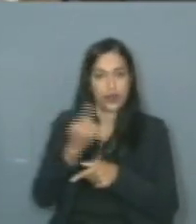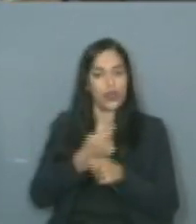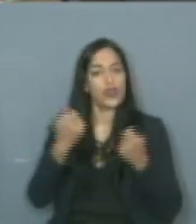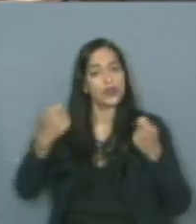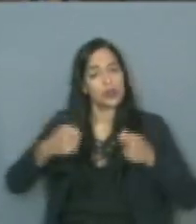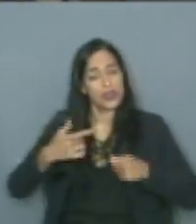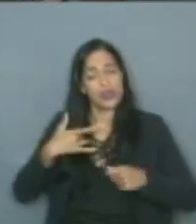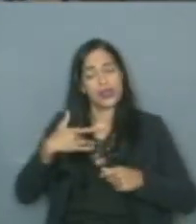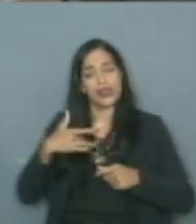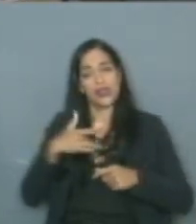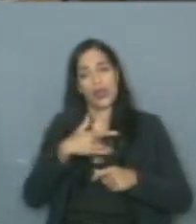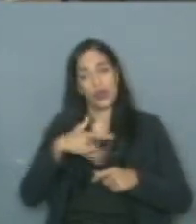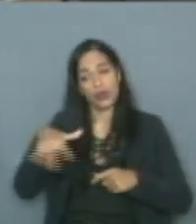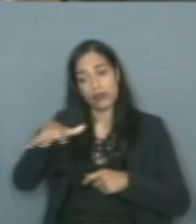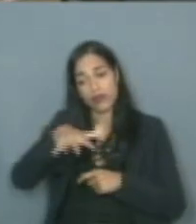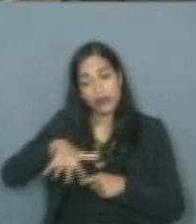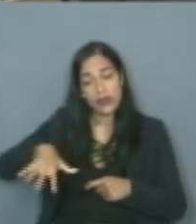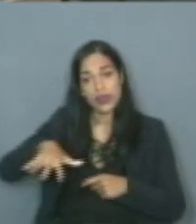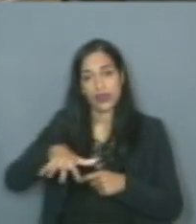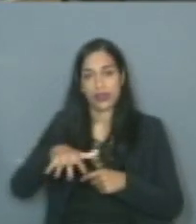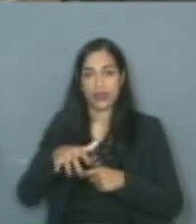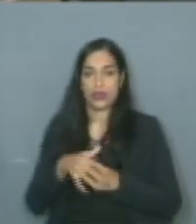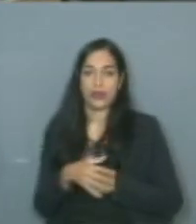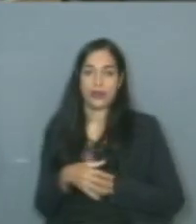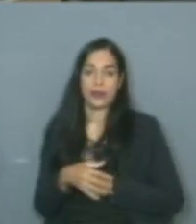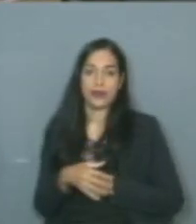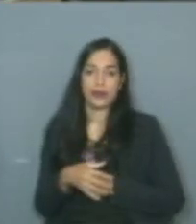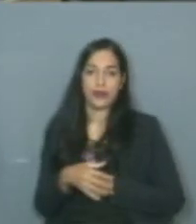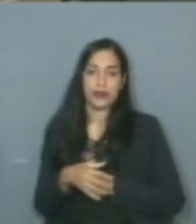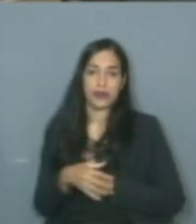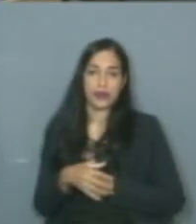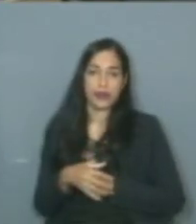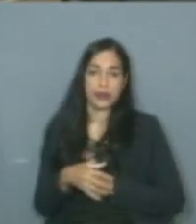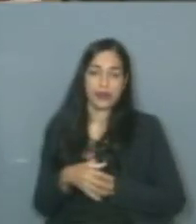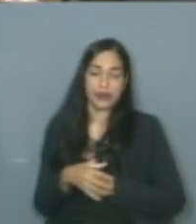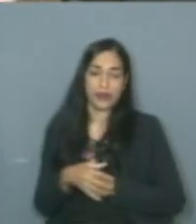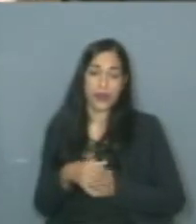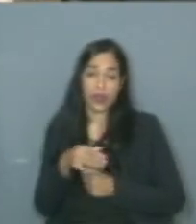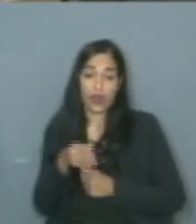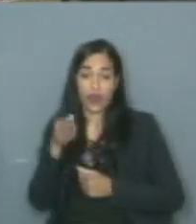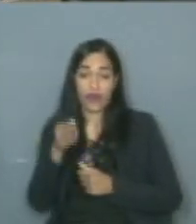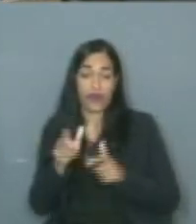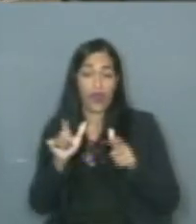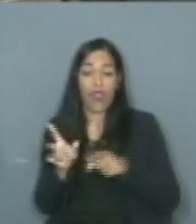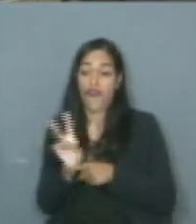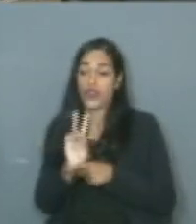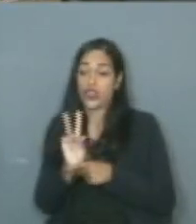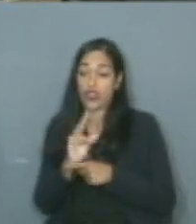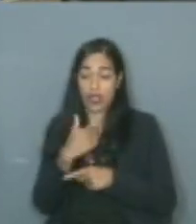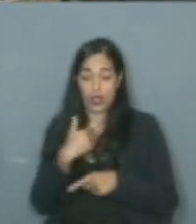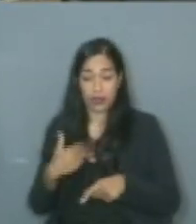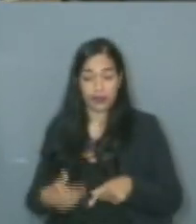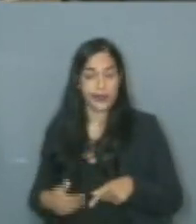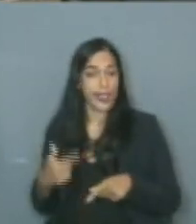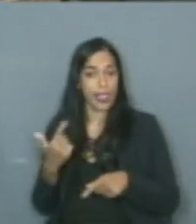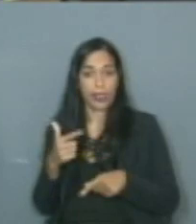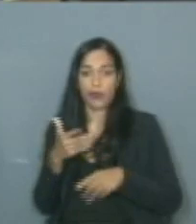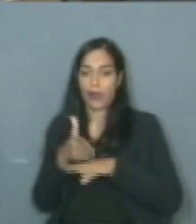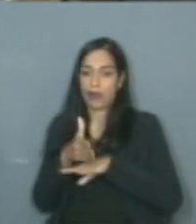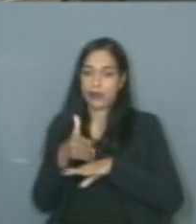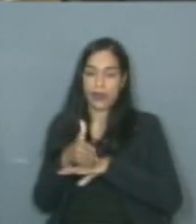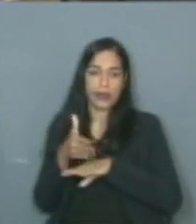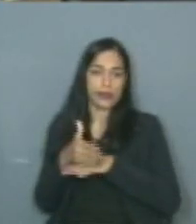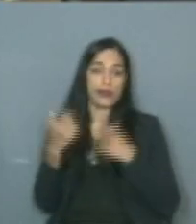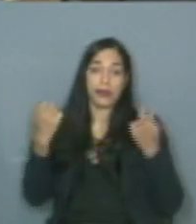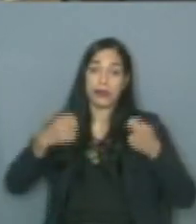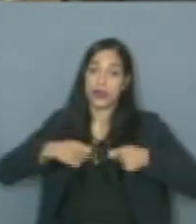dar saúde a essas pessoas que, se hoje for numa unidade pública, o vigilante não permite que eles tenham acesso. Então, muito precisa